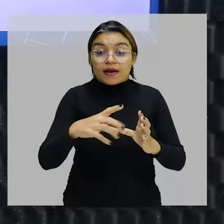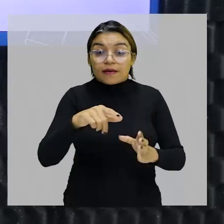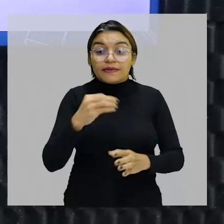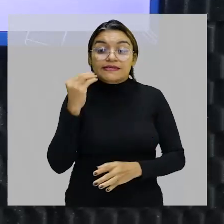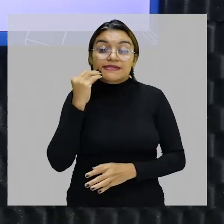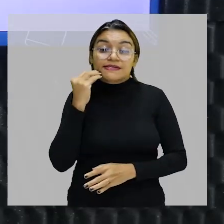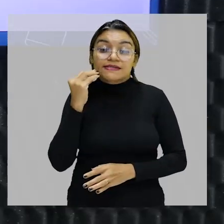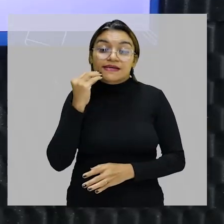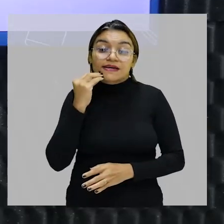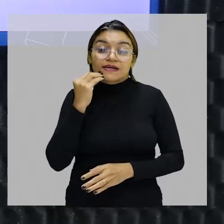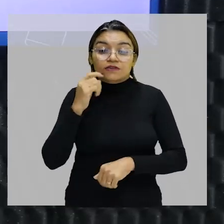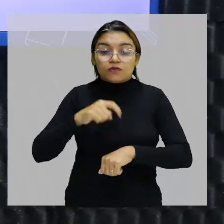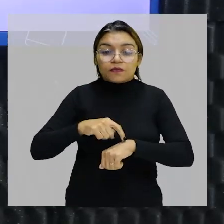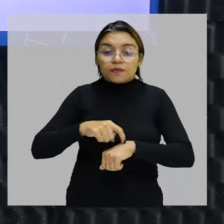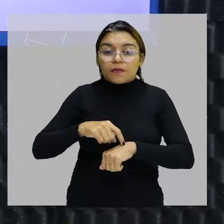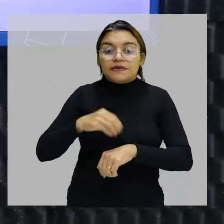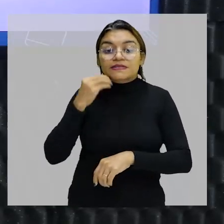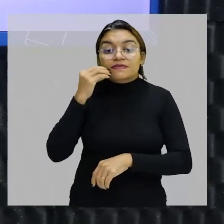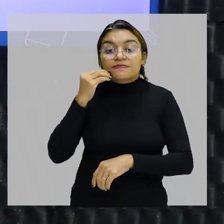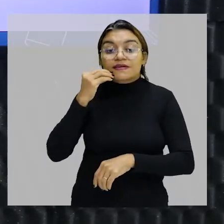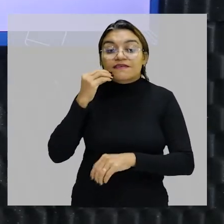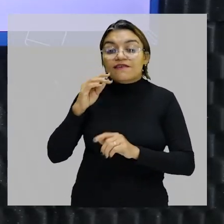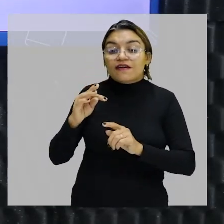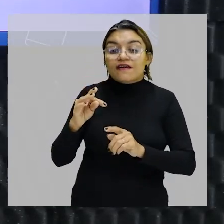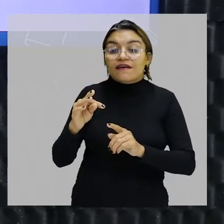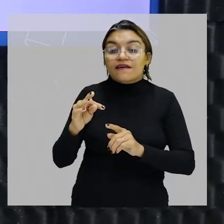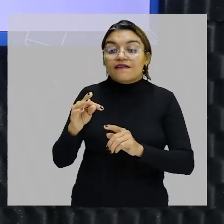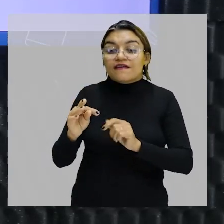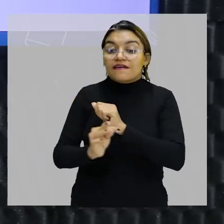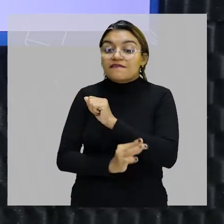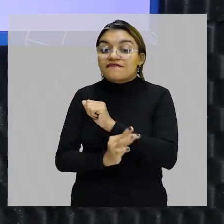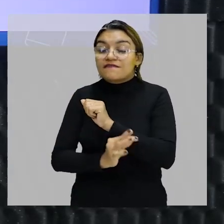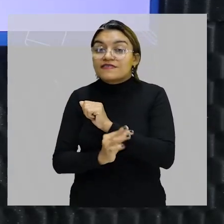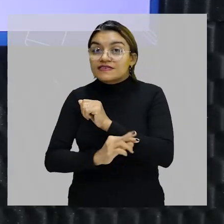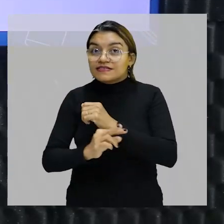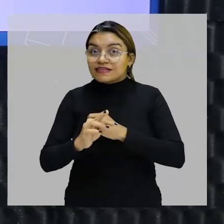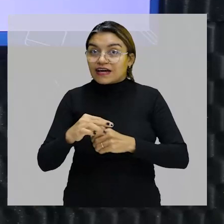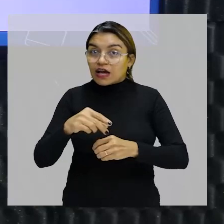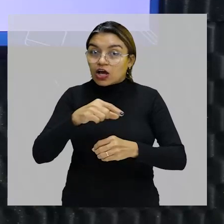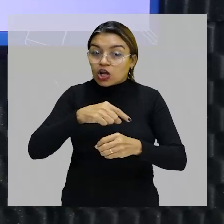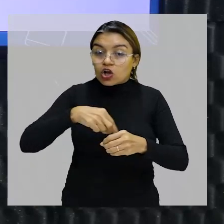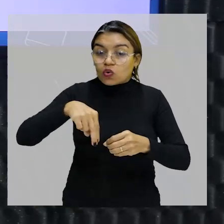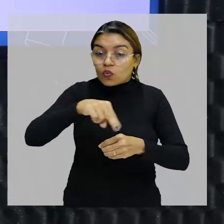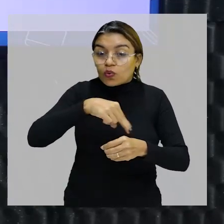de física nuclear, né? Agora foi física, até então era química.